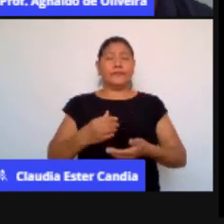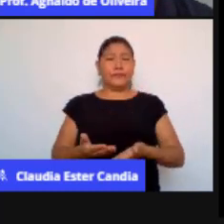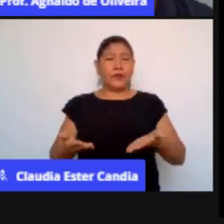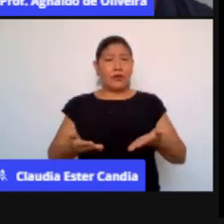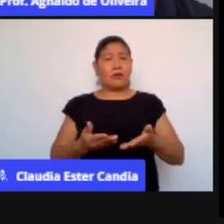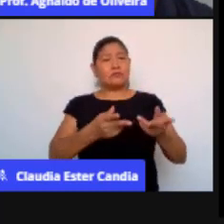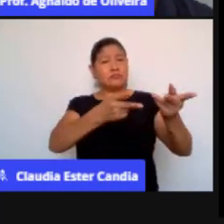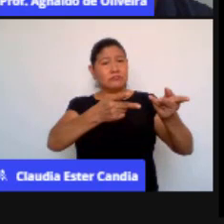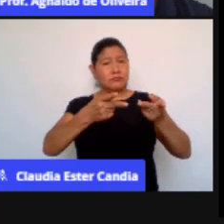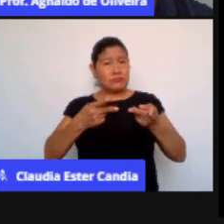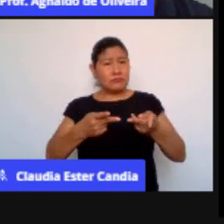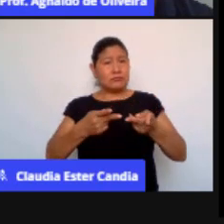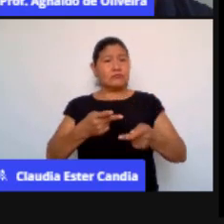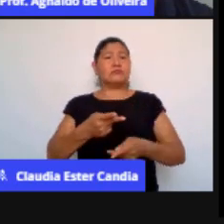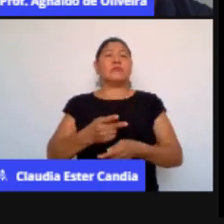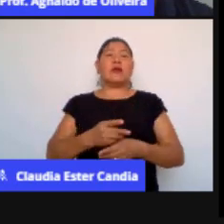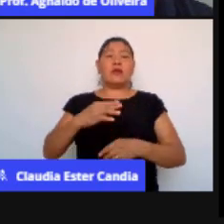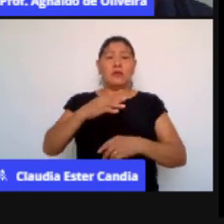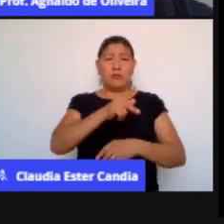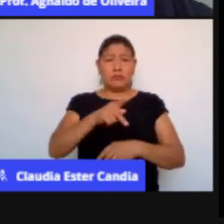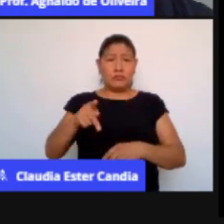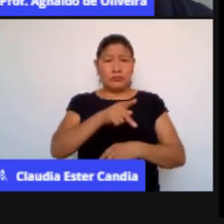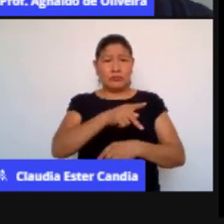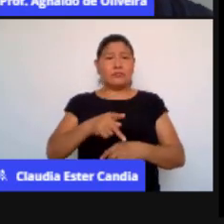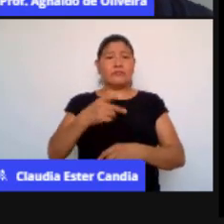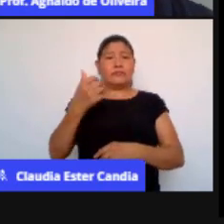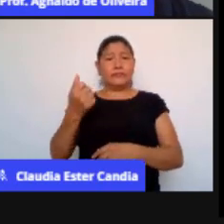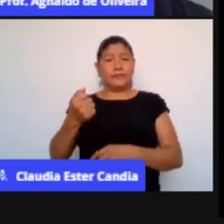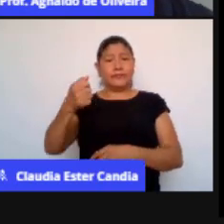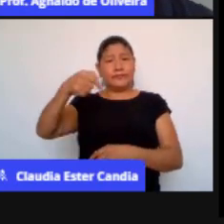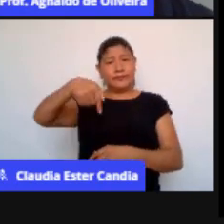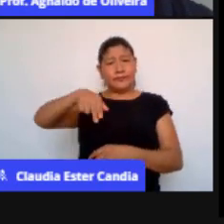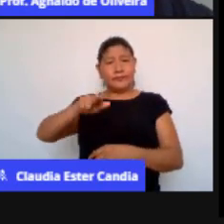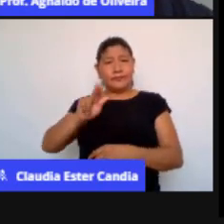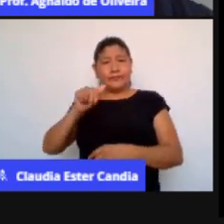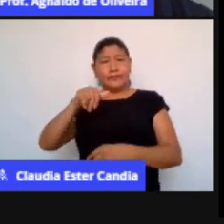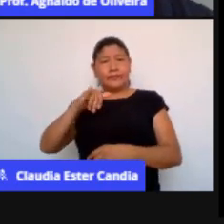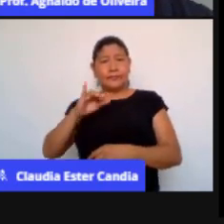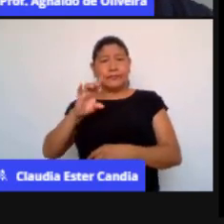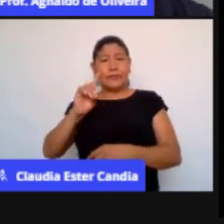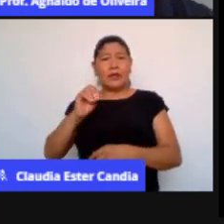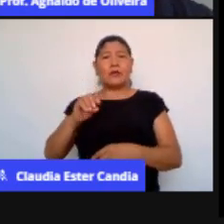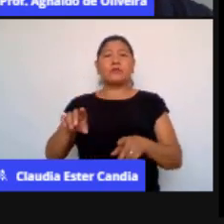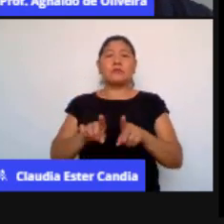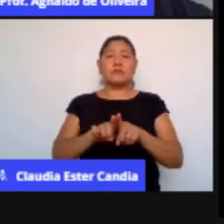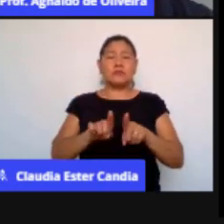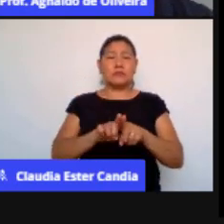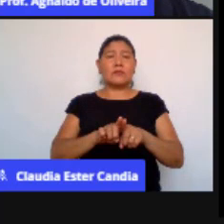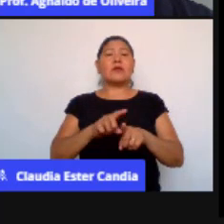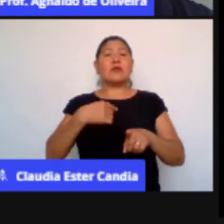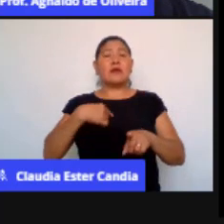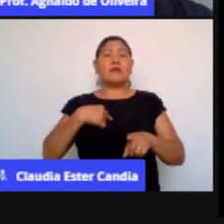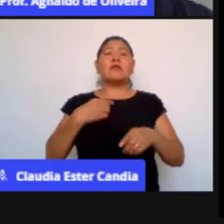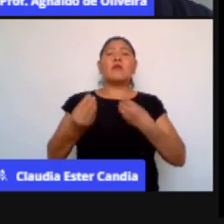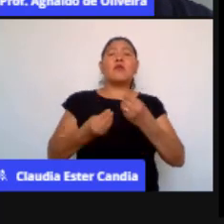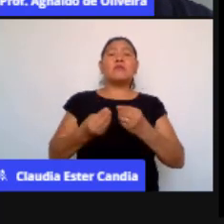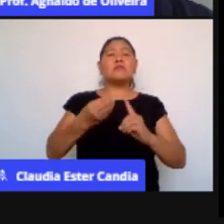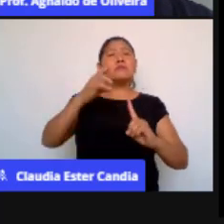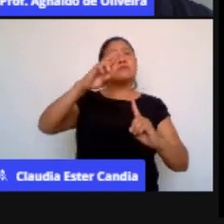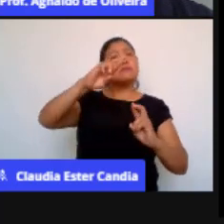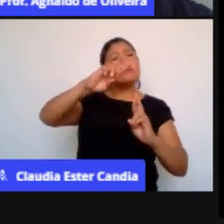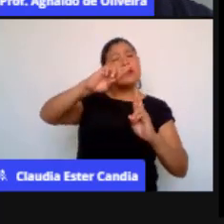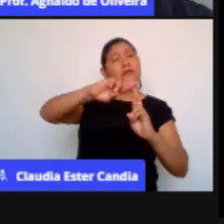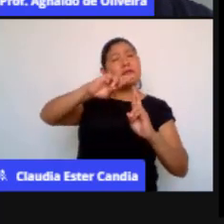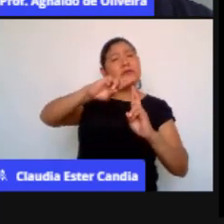passar, que a minha parte, eu vou falar um pouco do referencial curricular circunstancial, né, como que a gente pensou ele, e